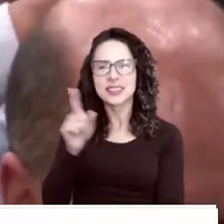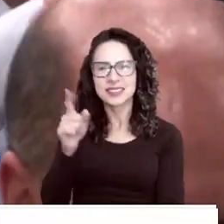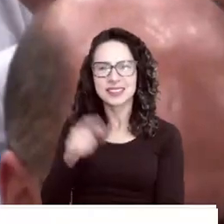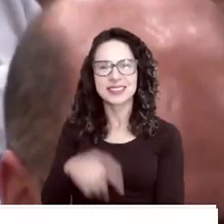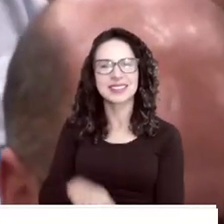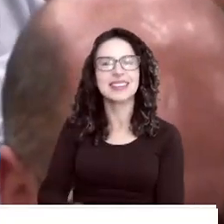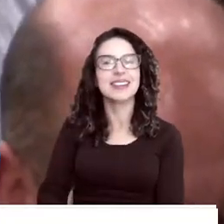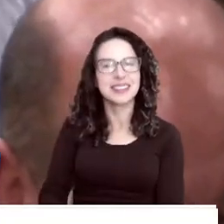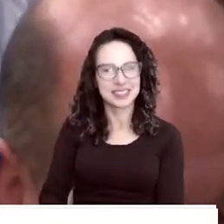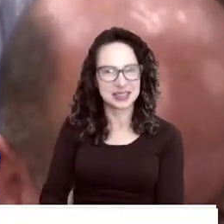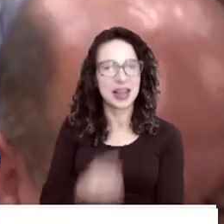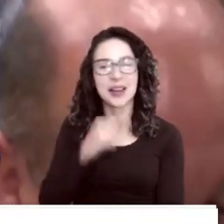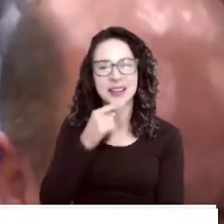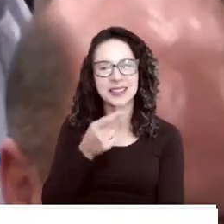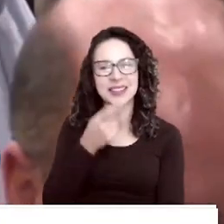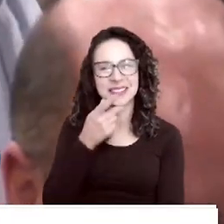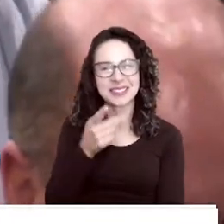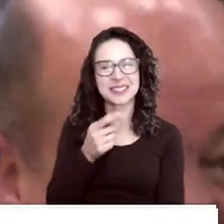eu não consigo falar.